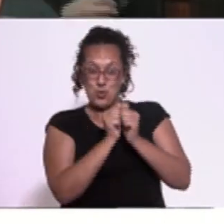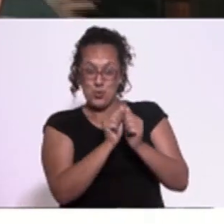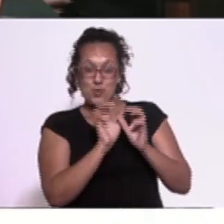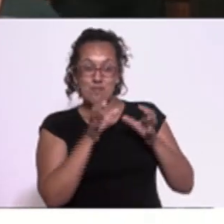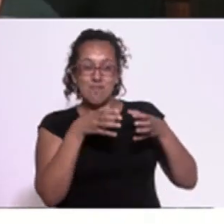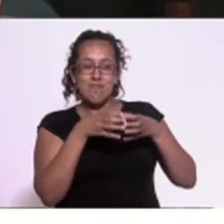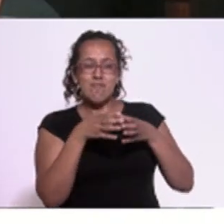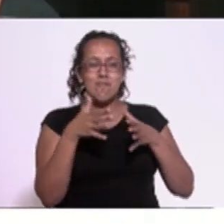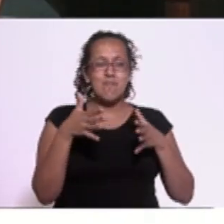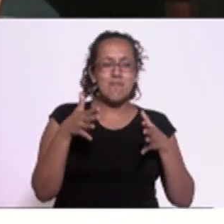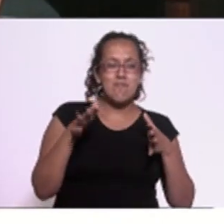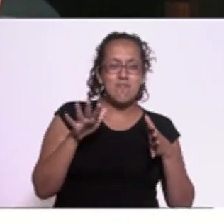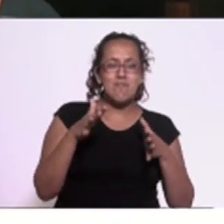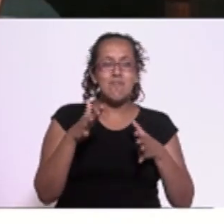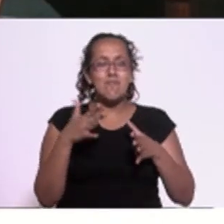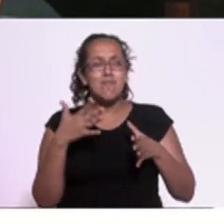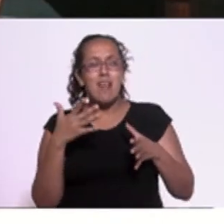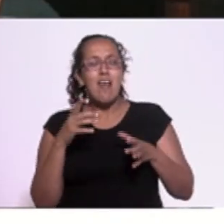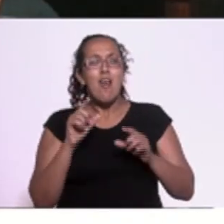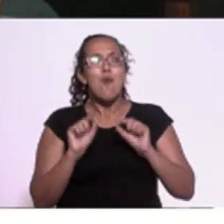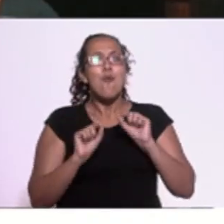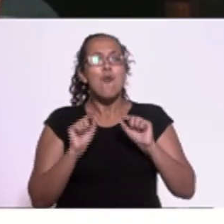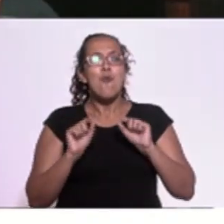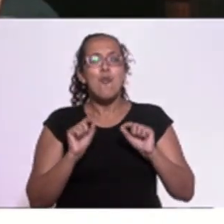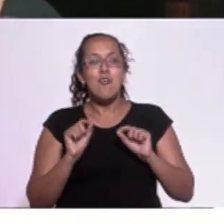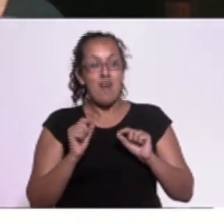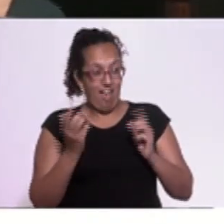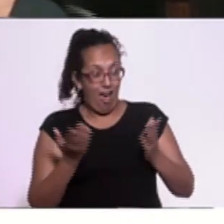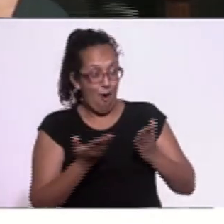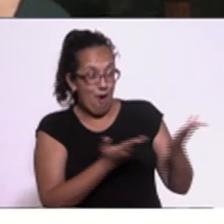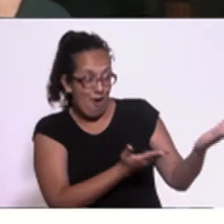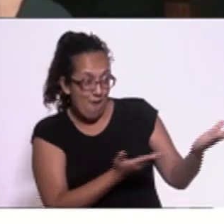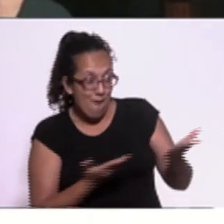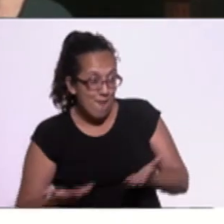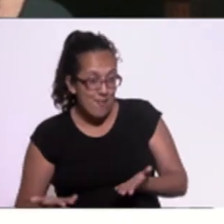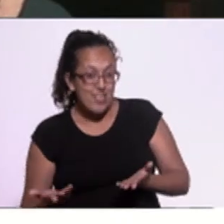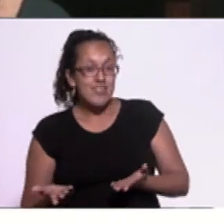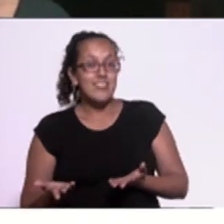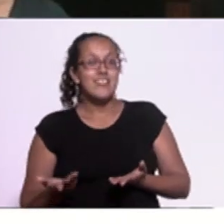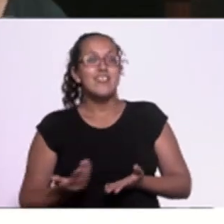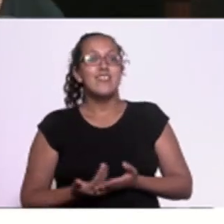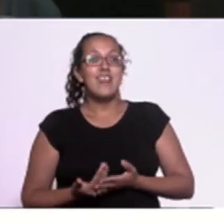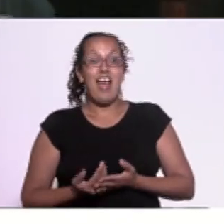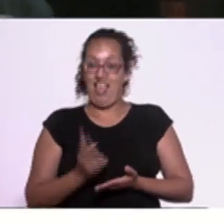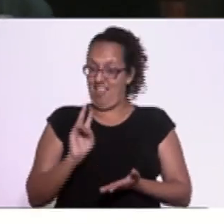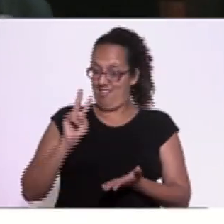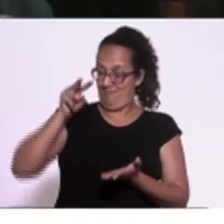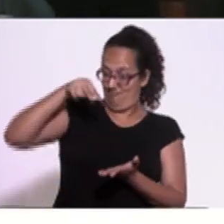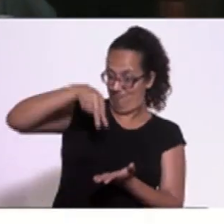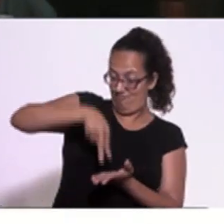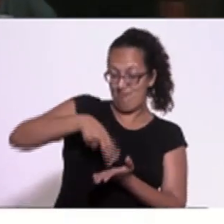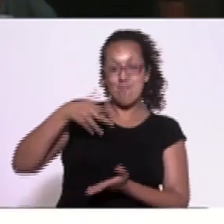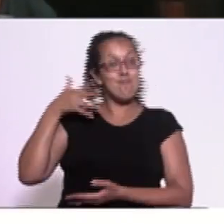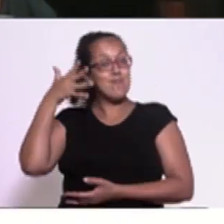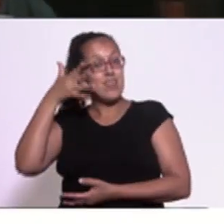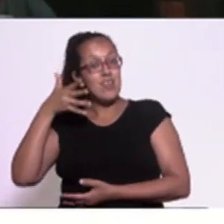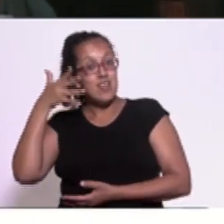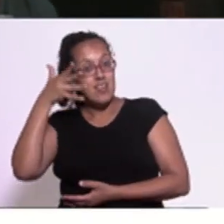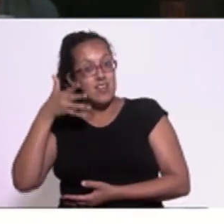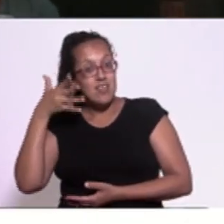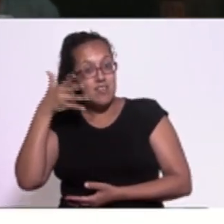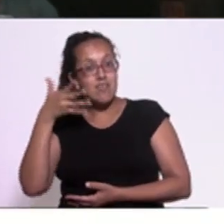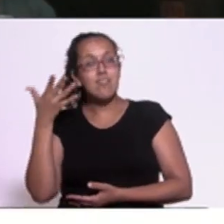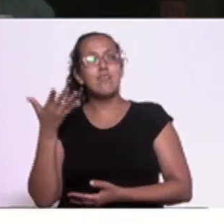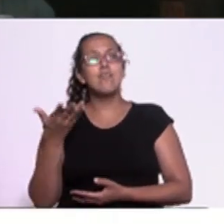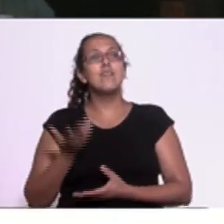para exatamente fazer um convite para que aqui ele viesse, e